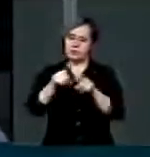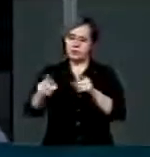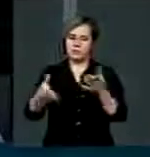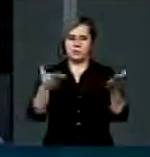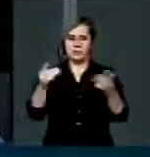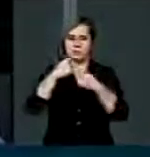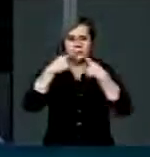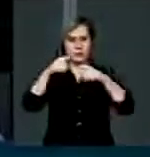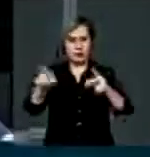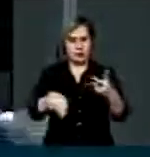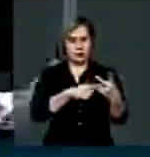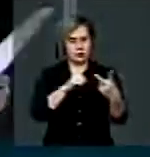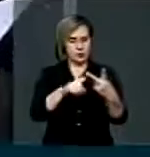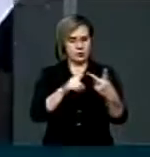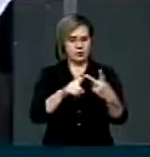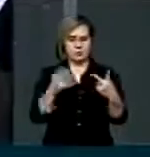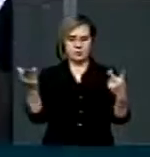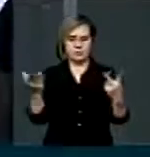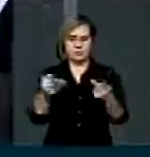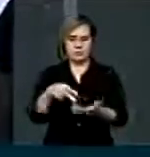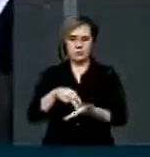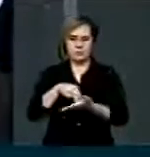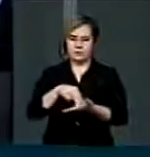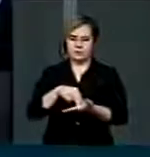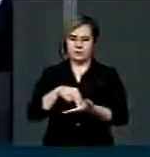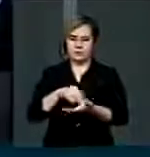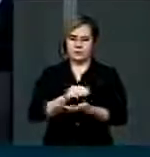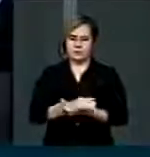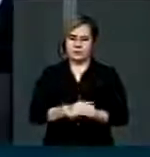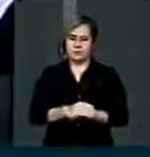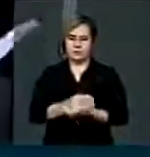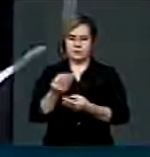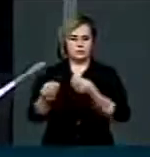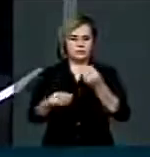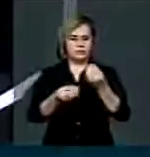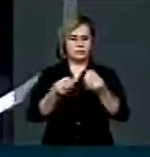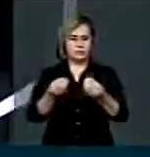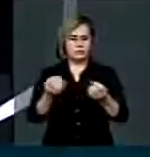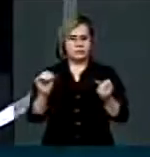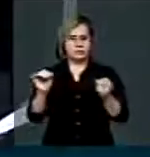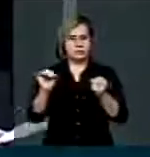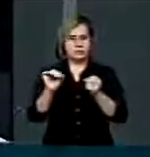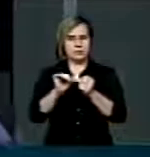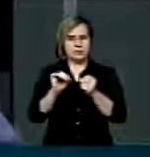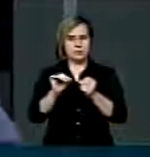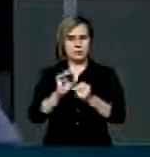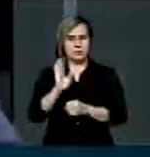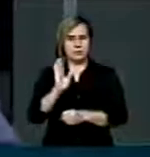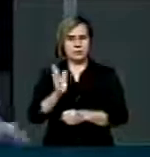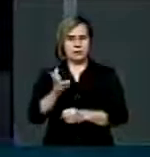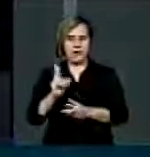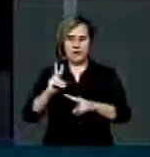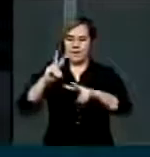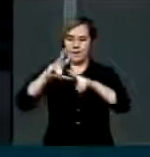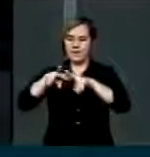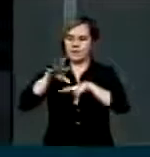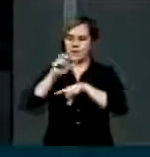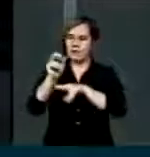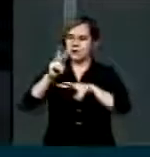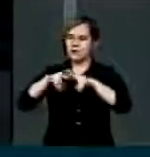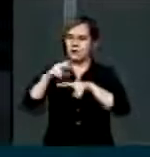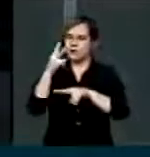queríamos denunciar, senhor presidente, dessa tribuna, a forma como foi feita a prisão de 2